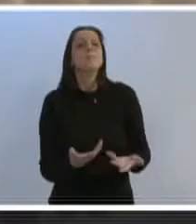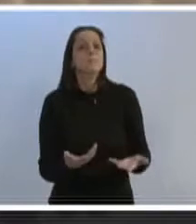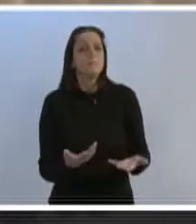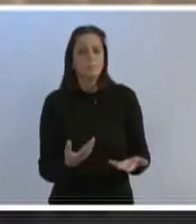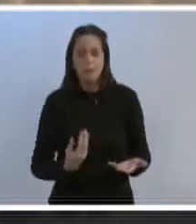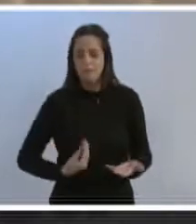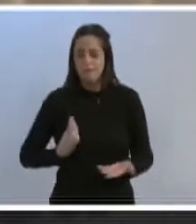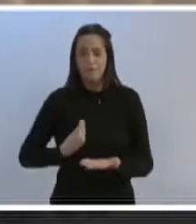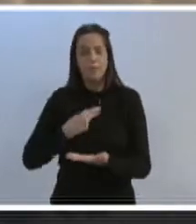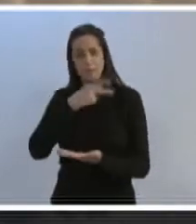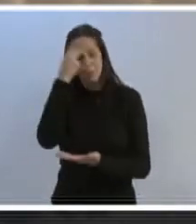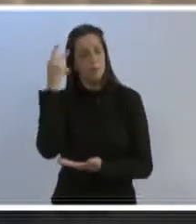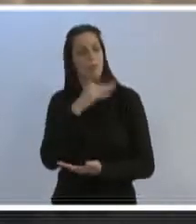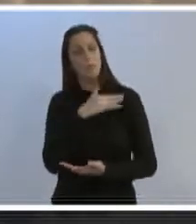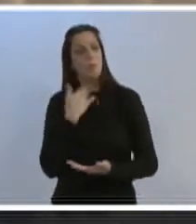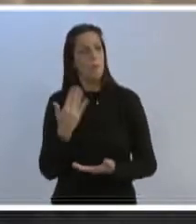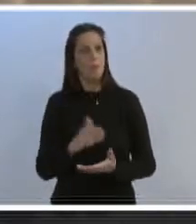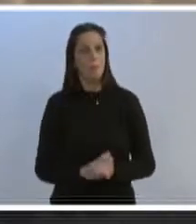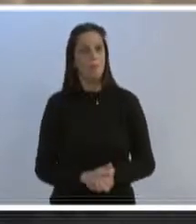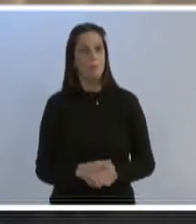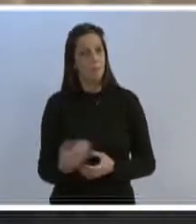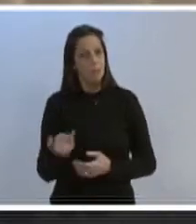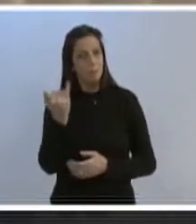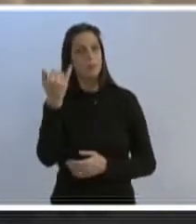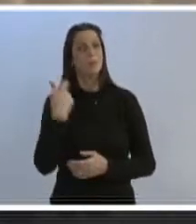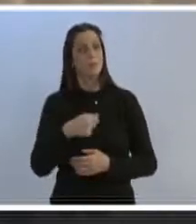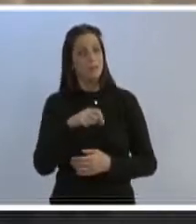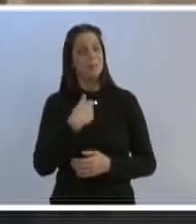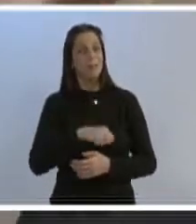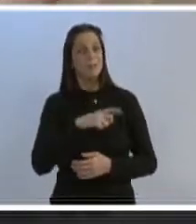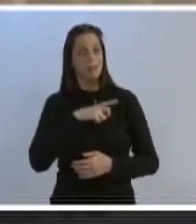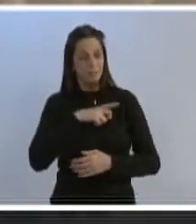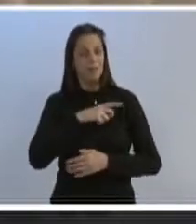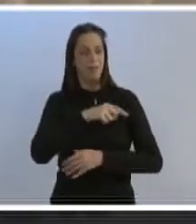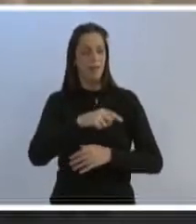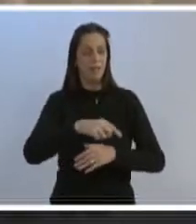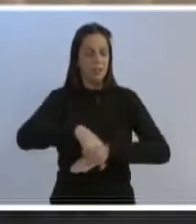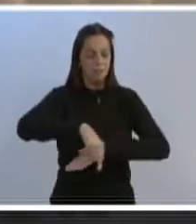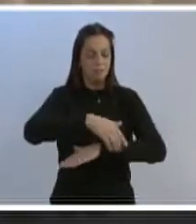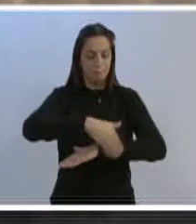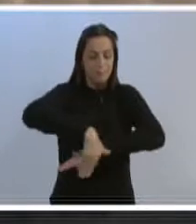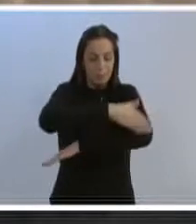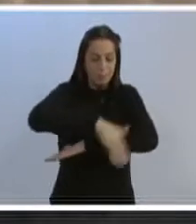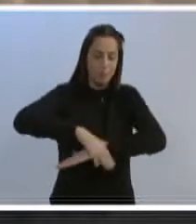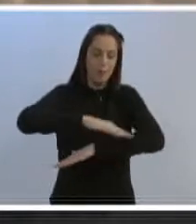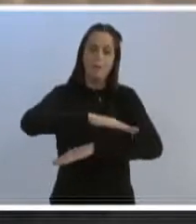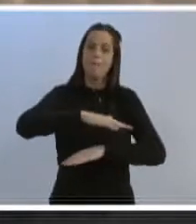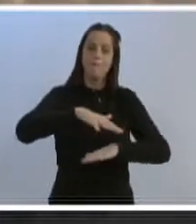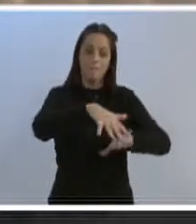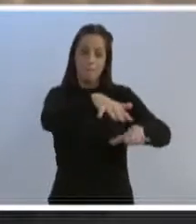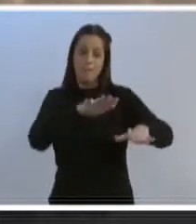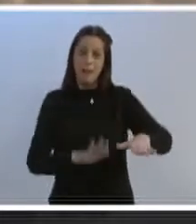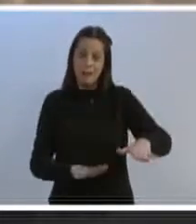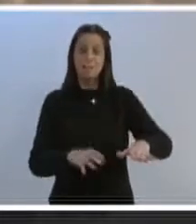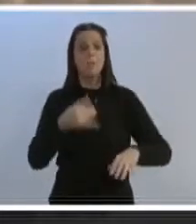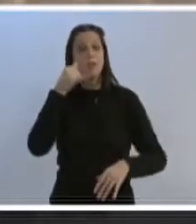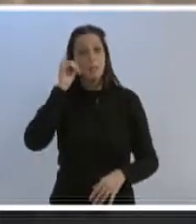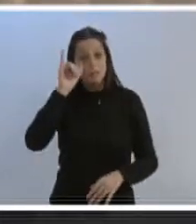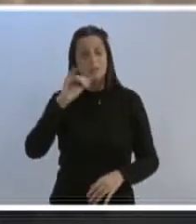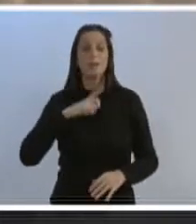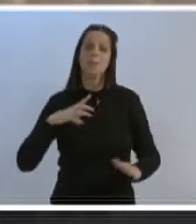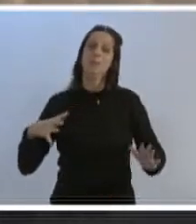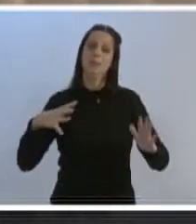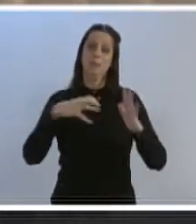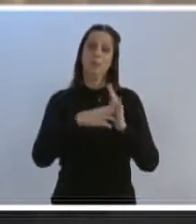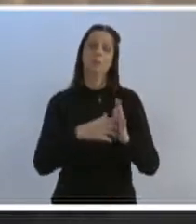onde estivesse pronto já fiz essa será a sinalização para evitar acidentes que com certeza vai acontecer cada dia que passa parabéns por esse